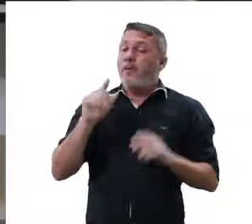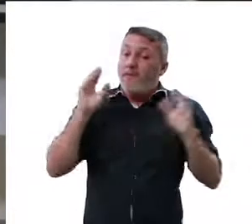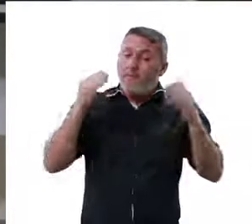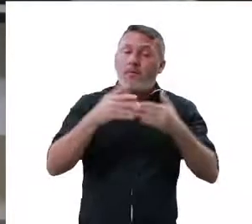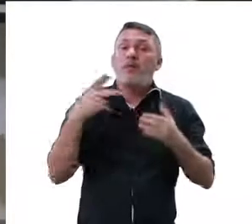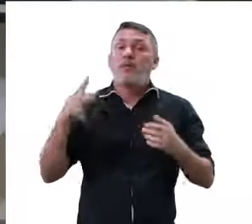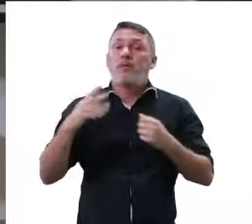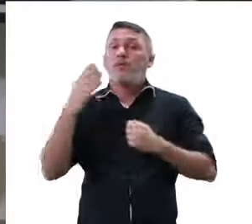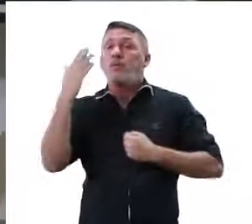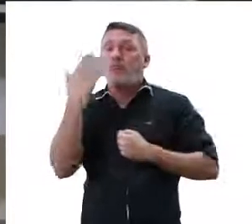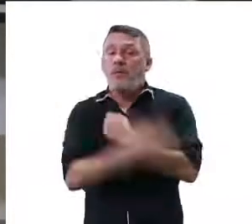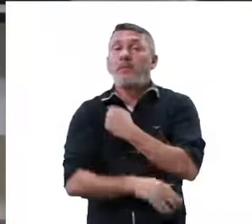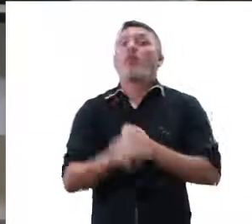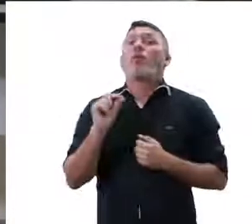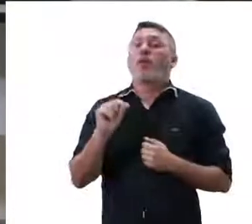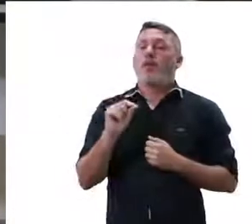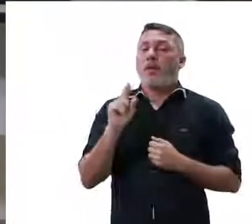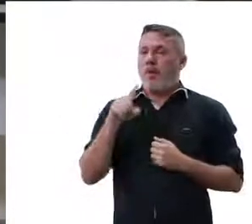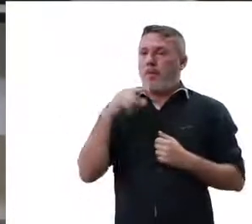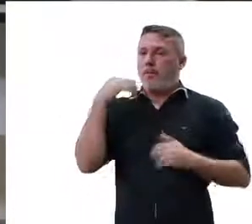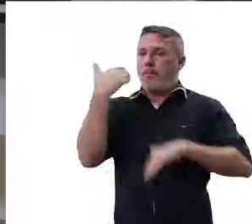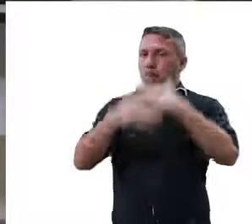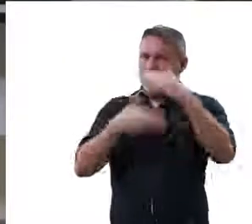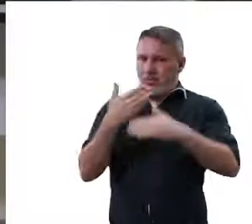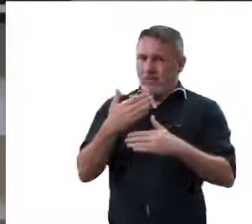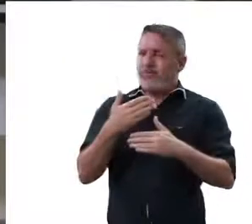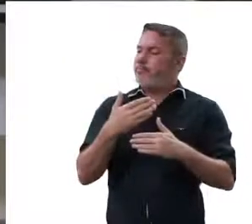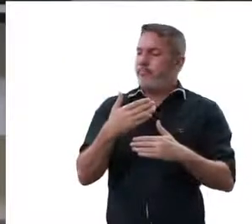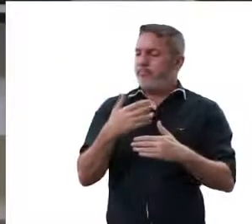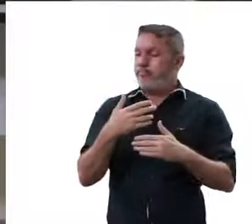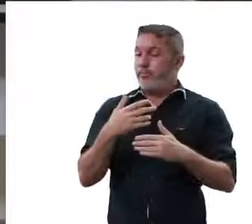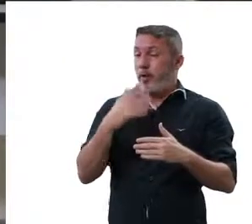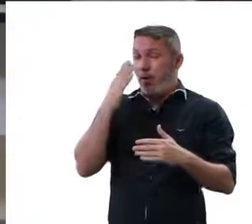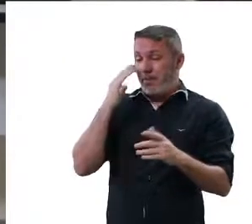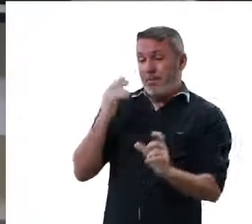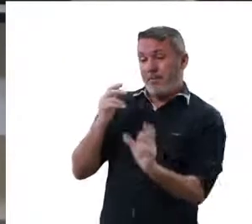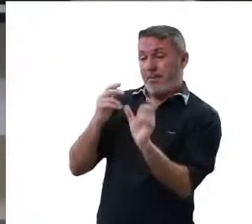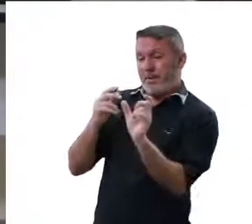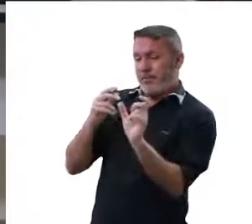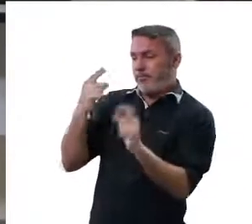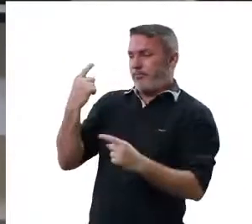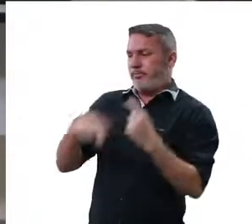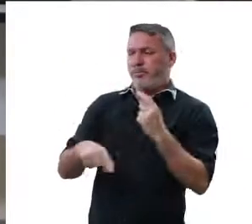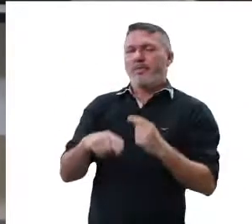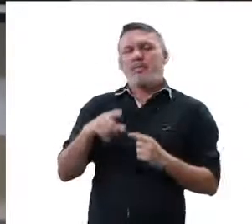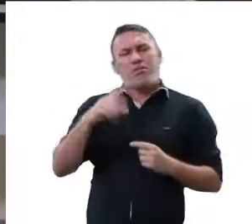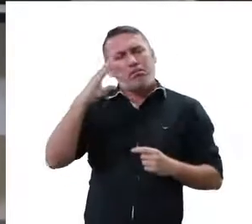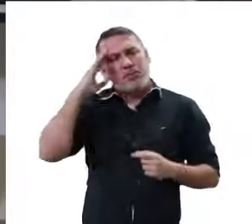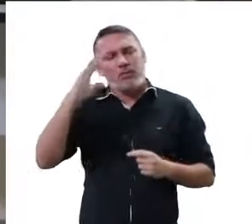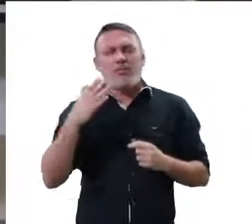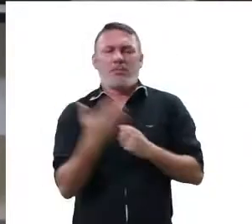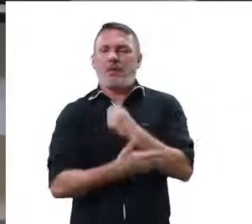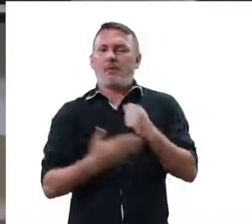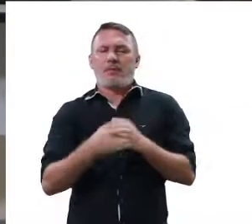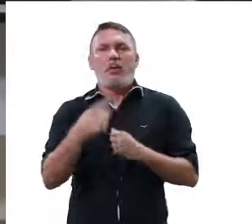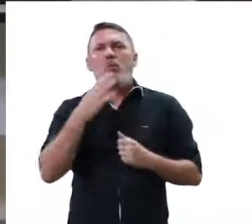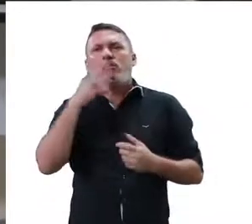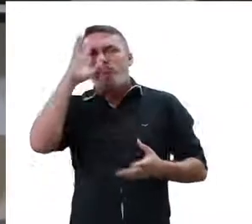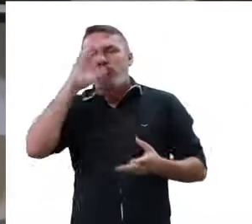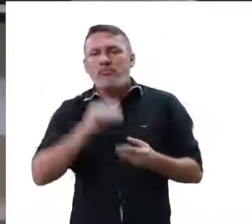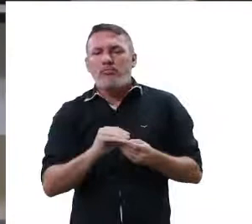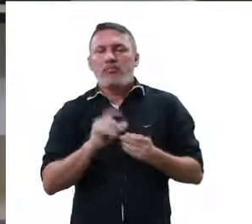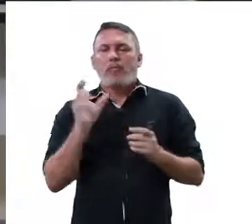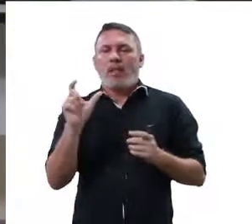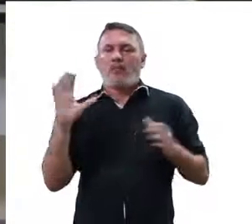um defensor do progresso, tá? Então, essa palavrinha aqui no pensamento kantiano é